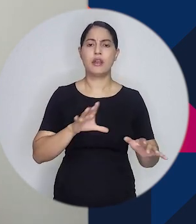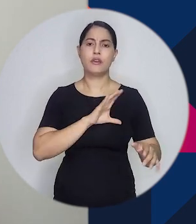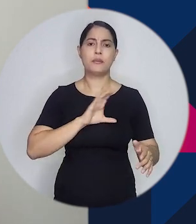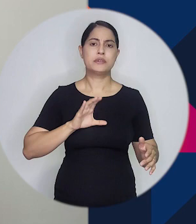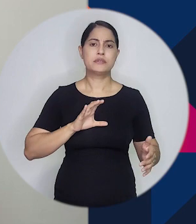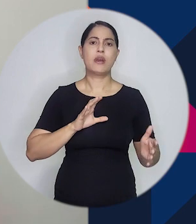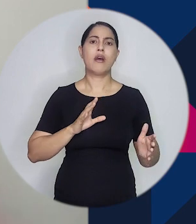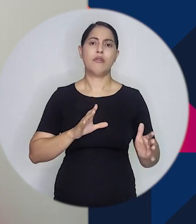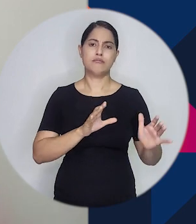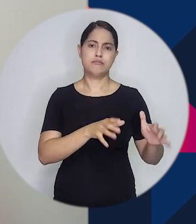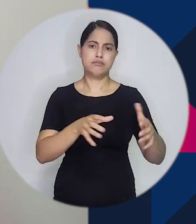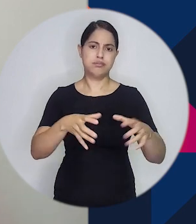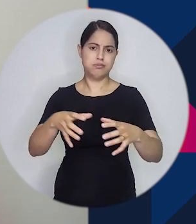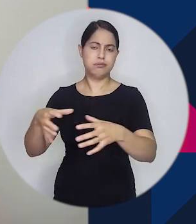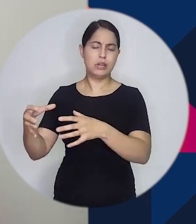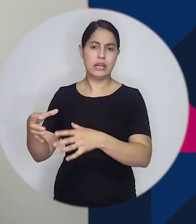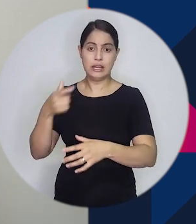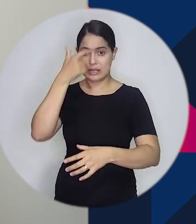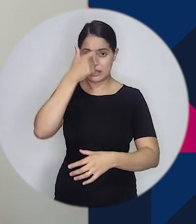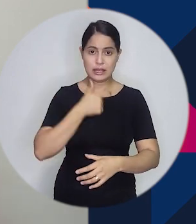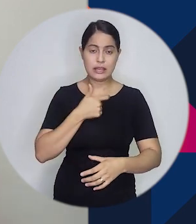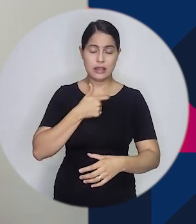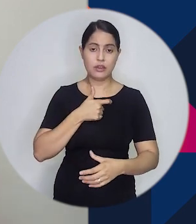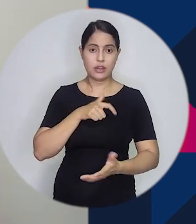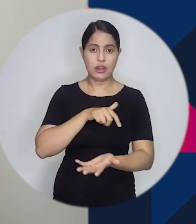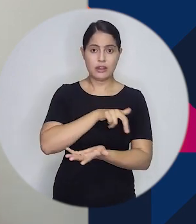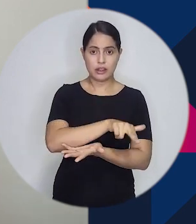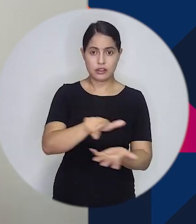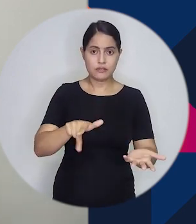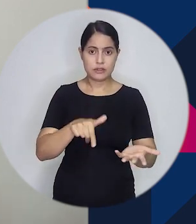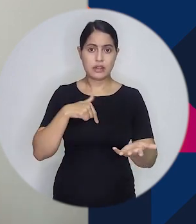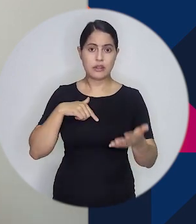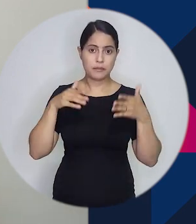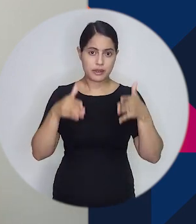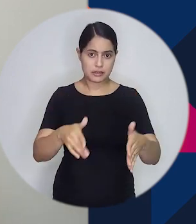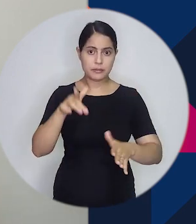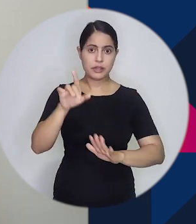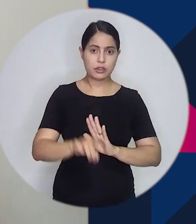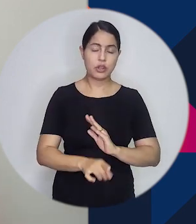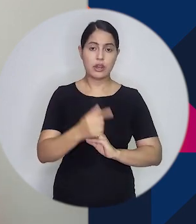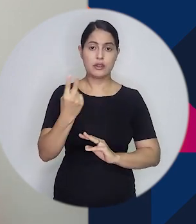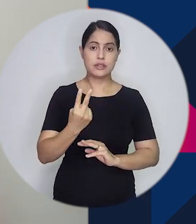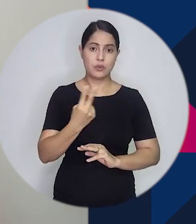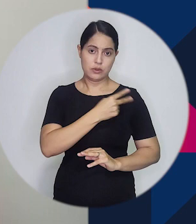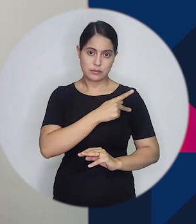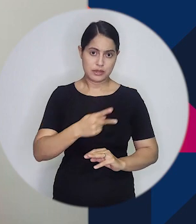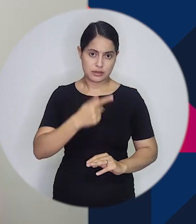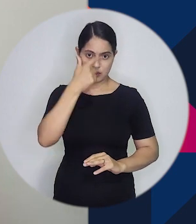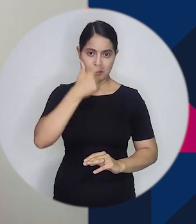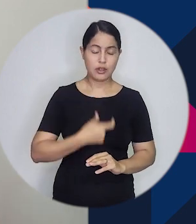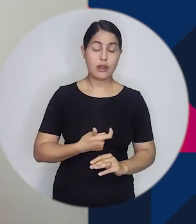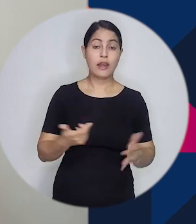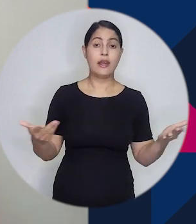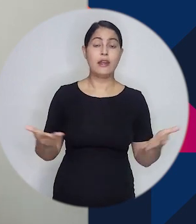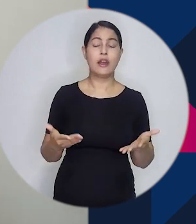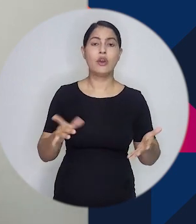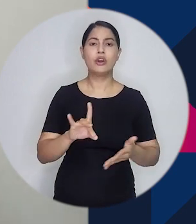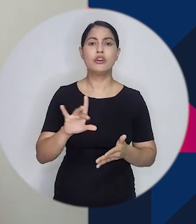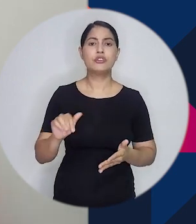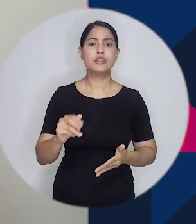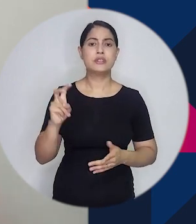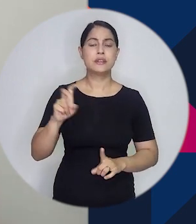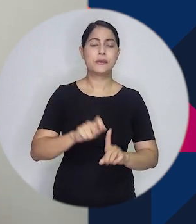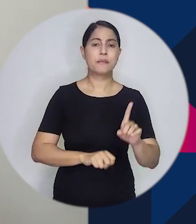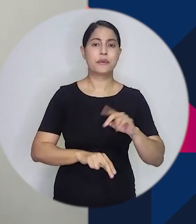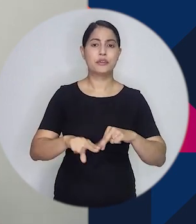as comissões foram nomeadas, eu comecei a participar da diretoria da Comissão de Diversidade Nacional, como